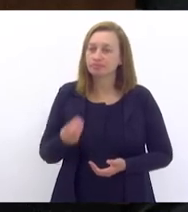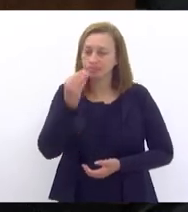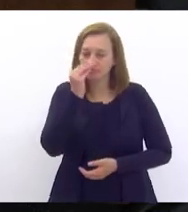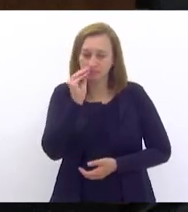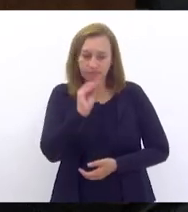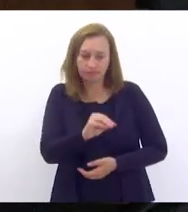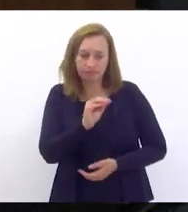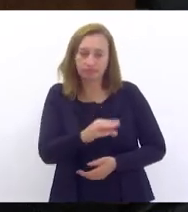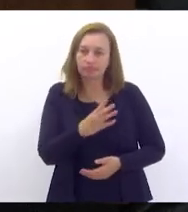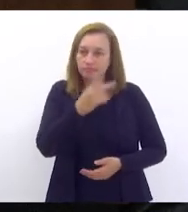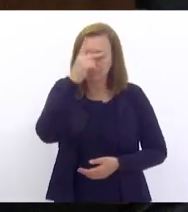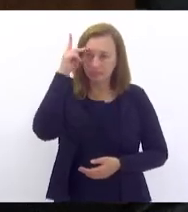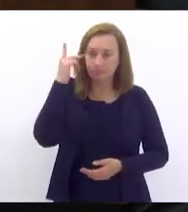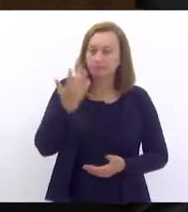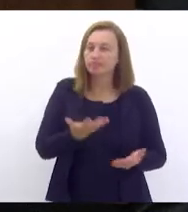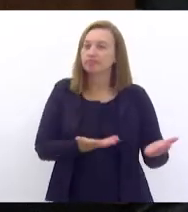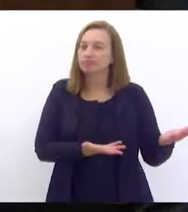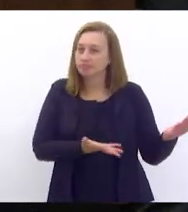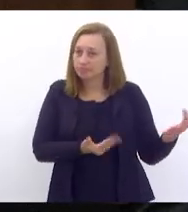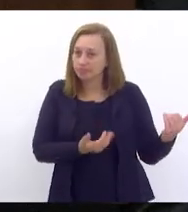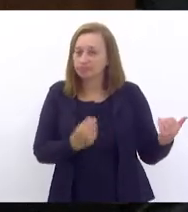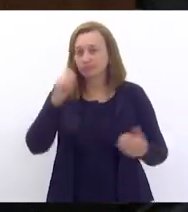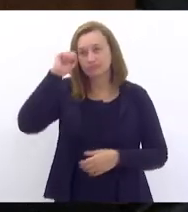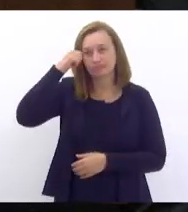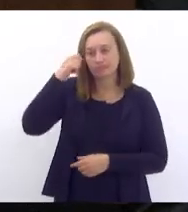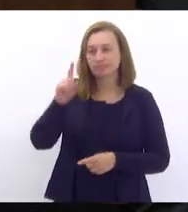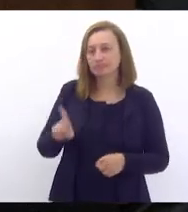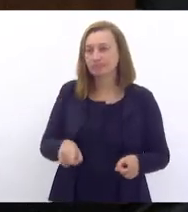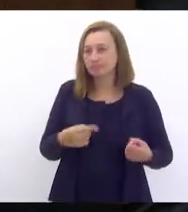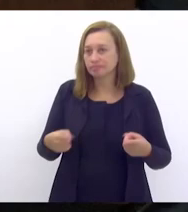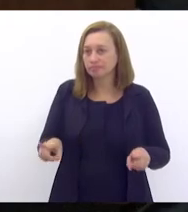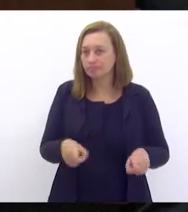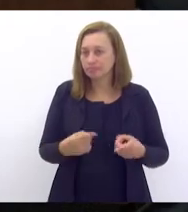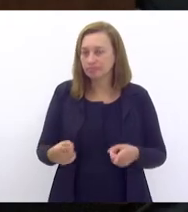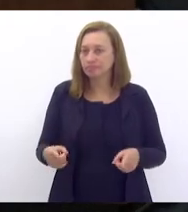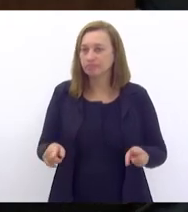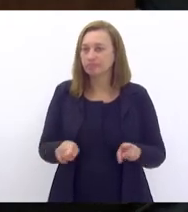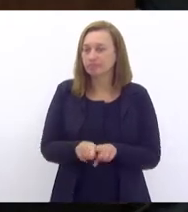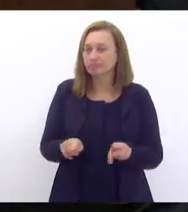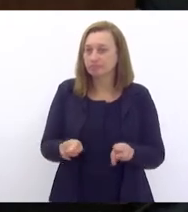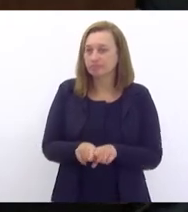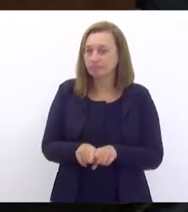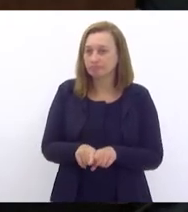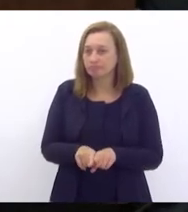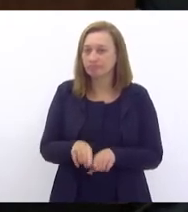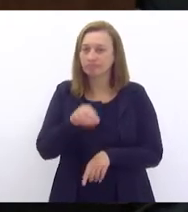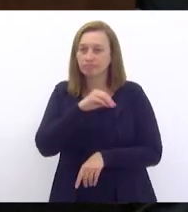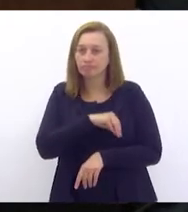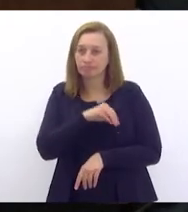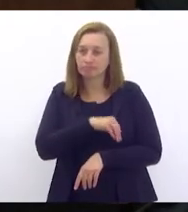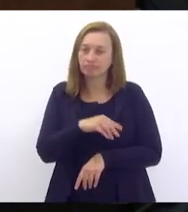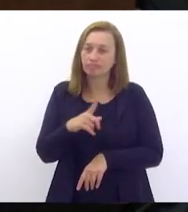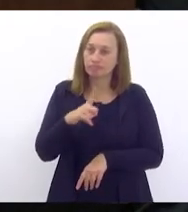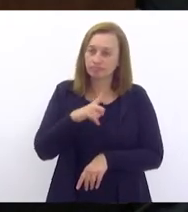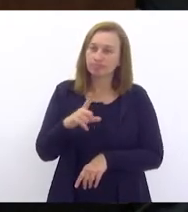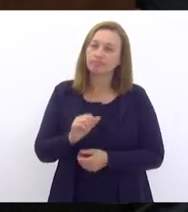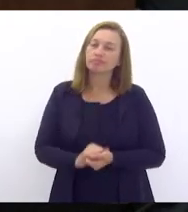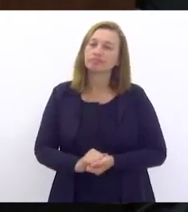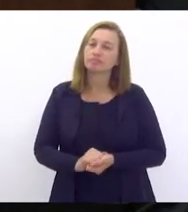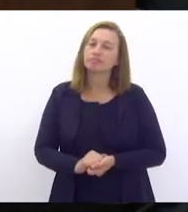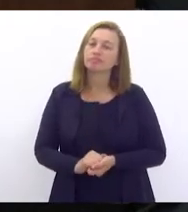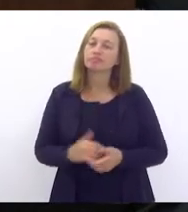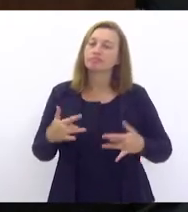jovens, negros, que fazem dessa música também o seu sustento. Então, DK tem toda a nossa solidariedade aqui. E